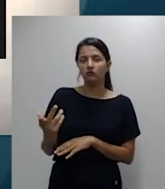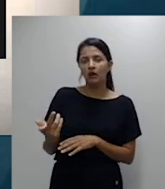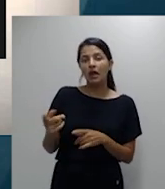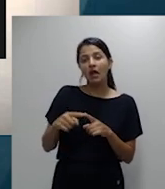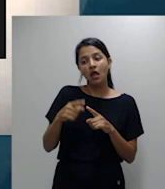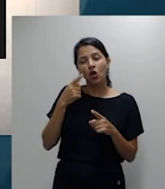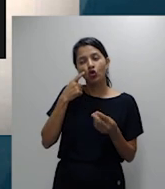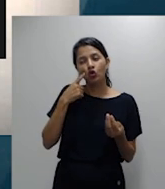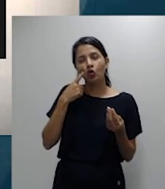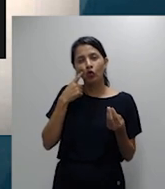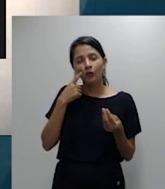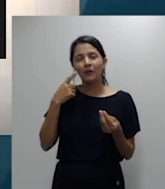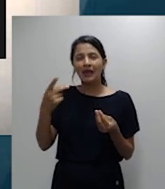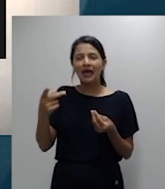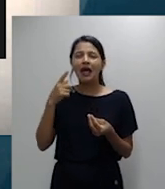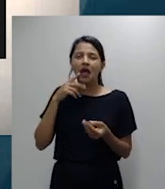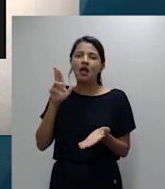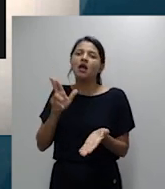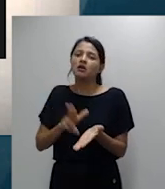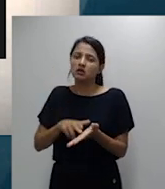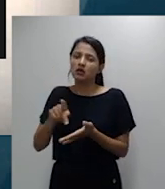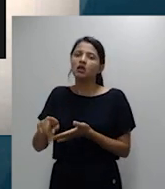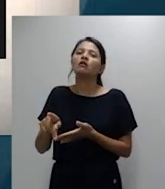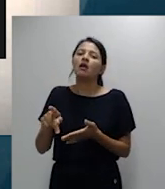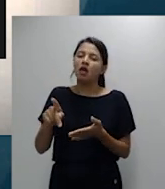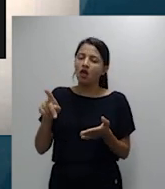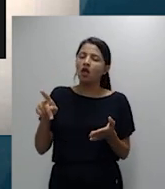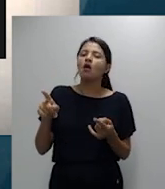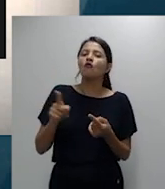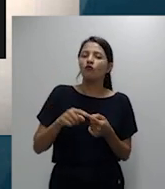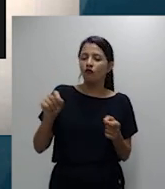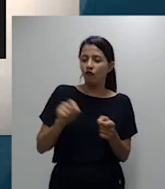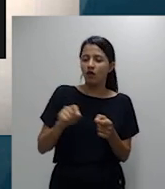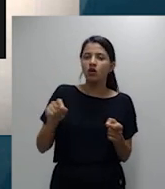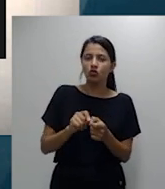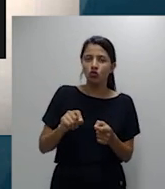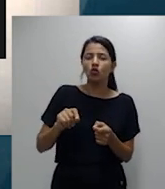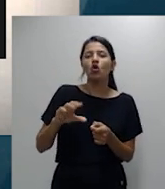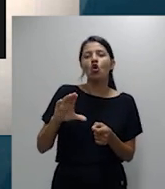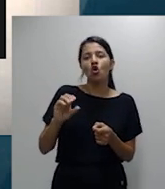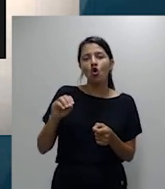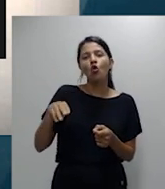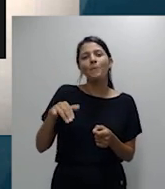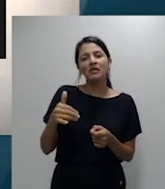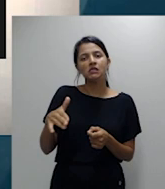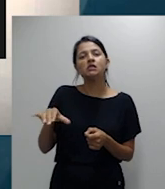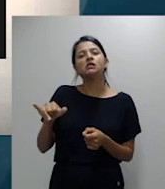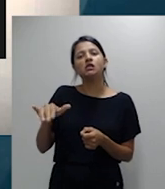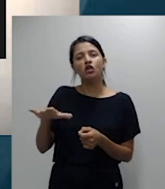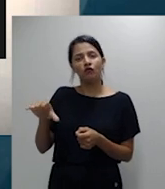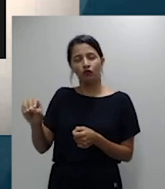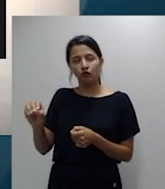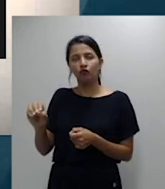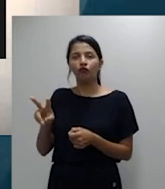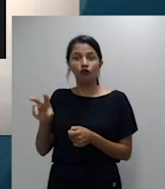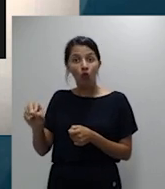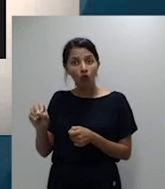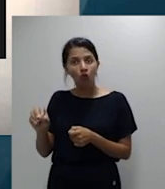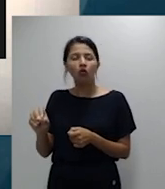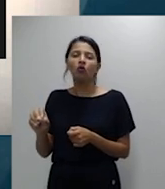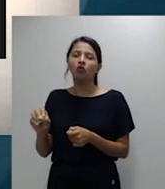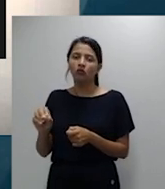sim de um ato comissivo a portanto portanto atrairia